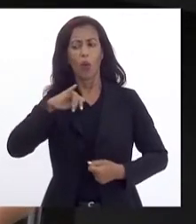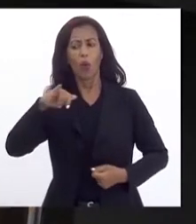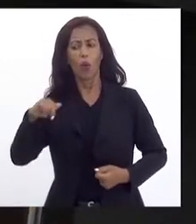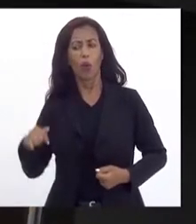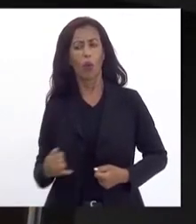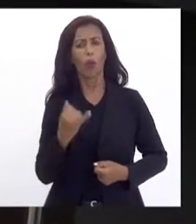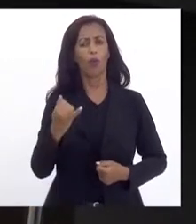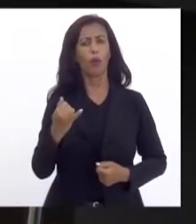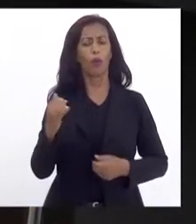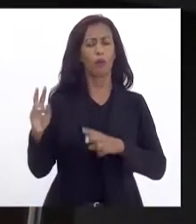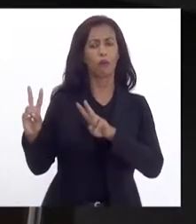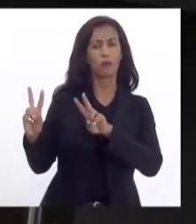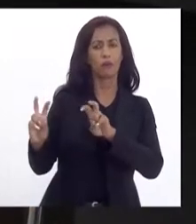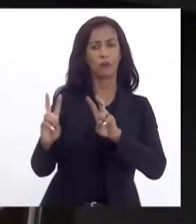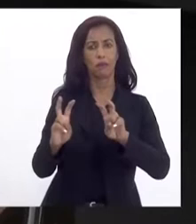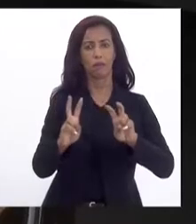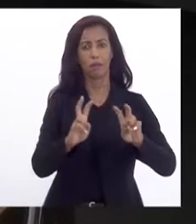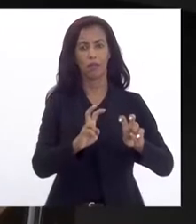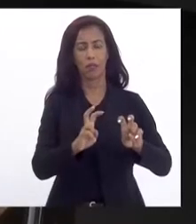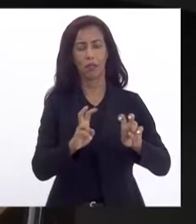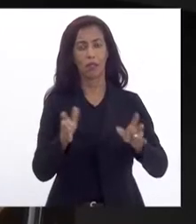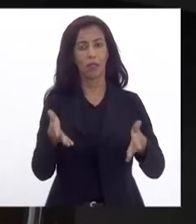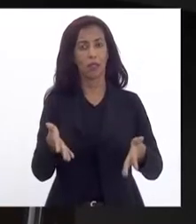temáticas das questões